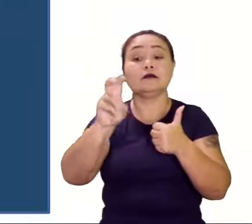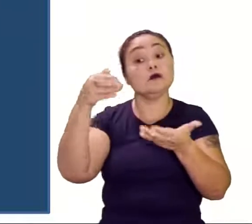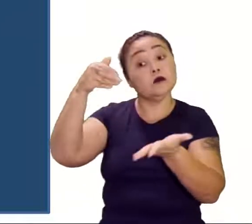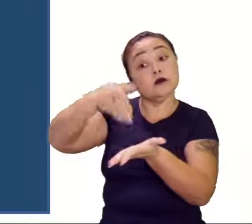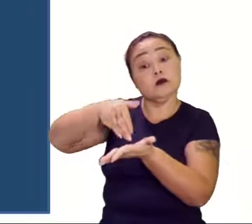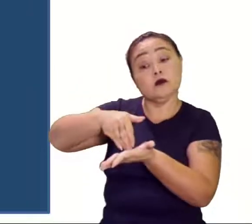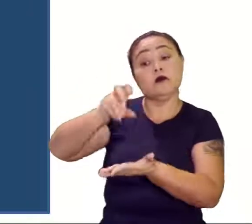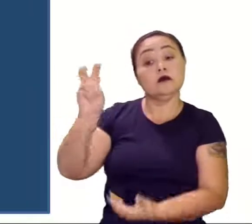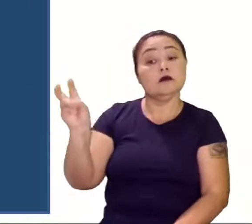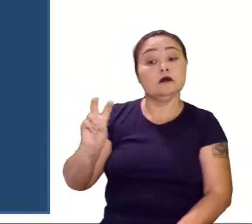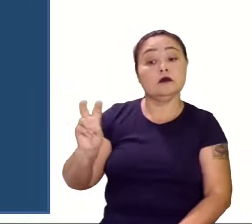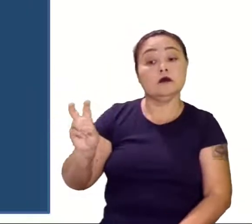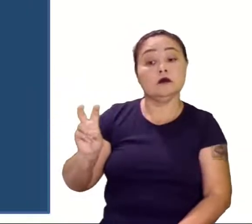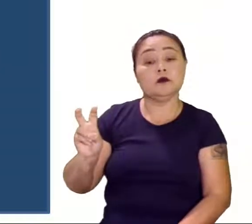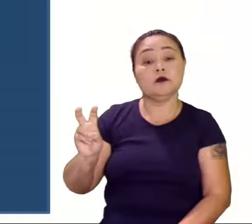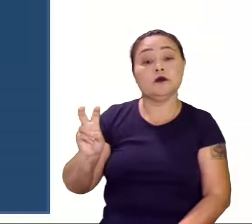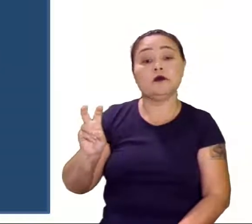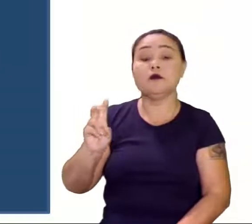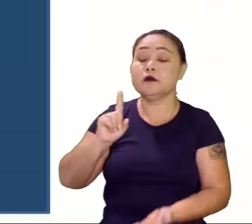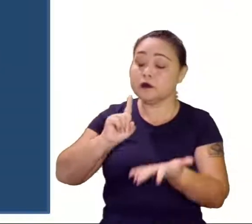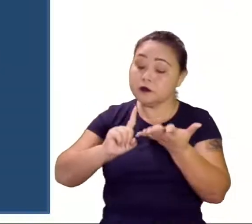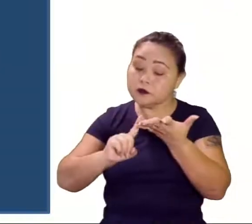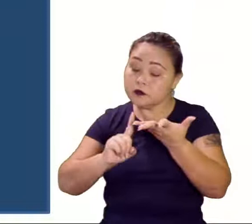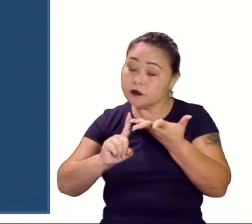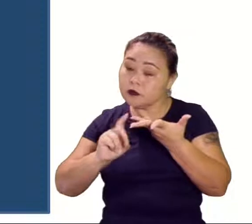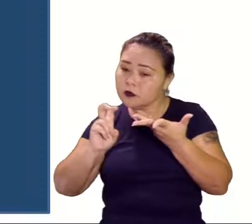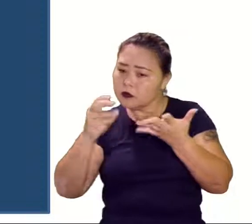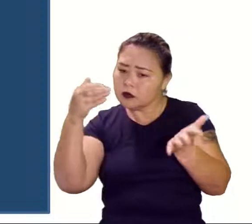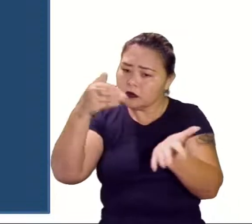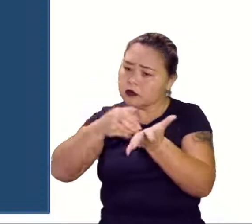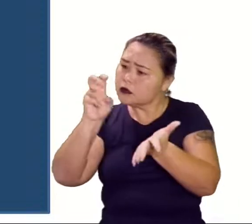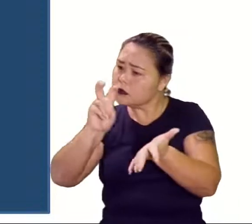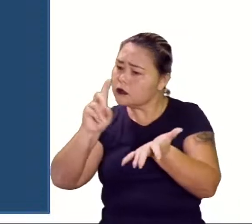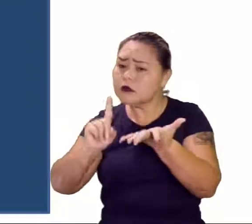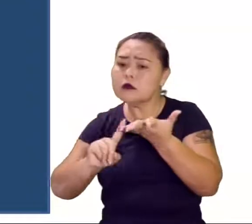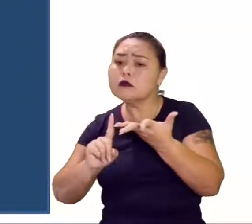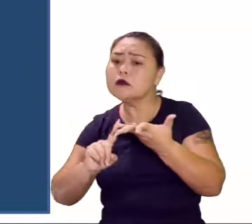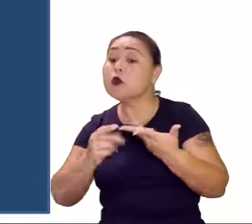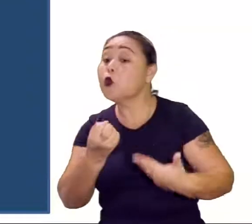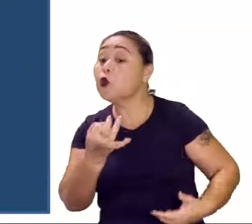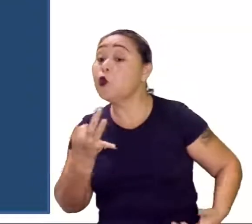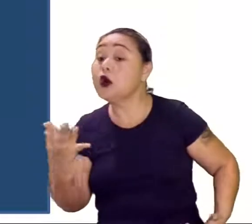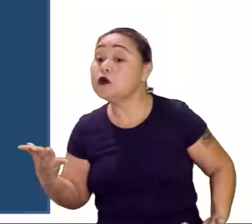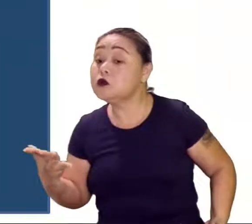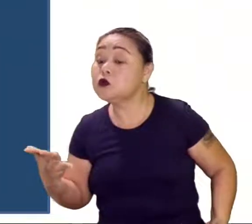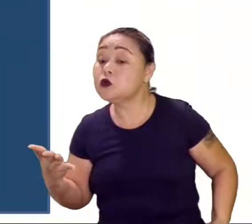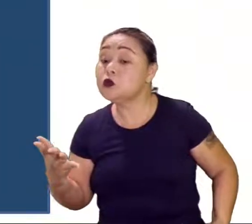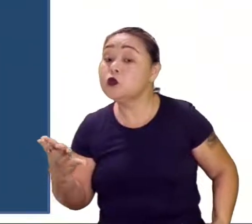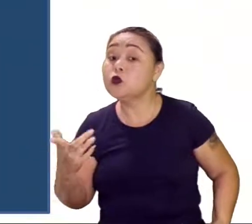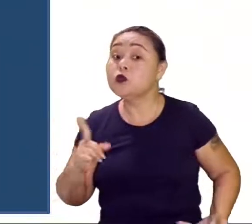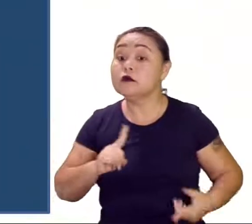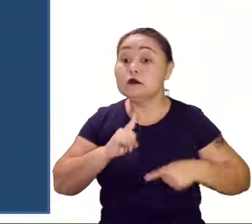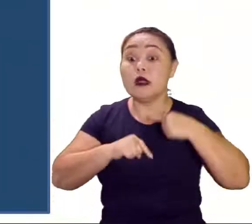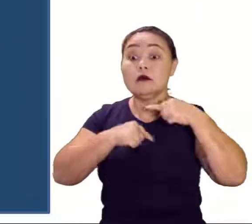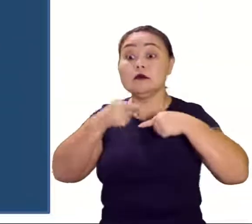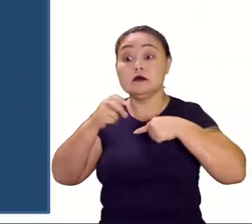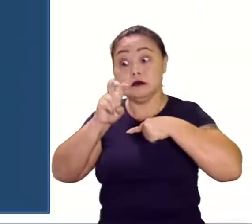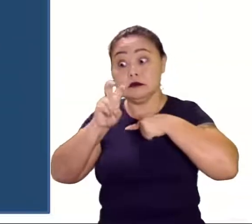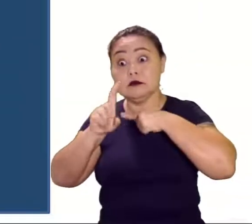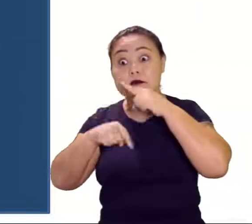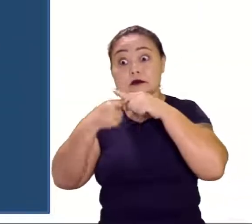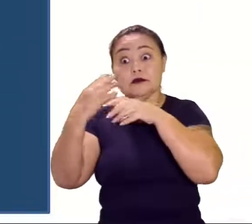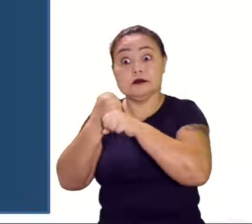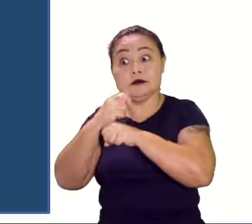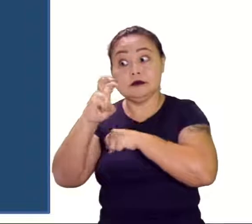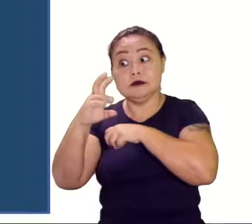último? 55. Do 5 ao 55, eu tenho quantos termos? Tá indo de quanto em quanto? De 5 em